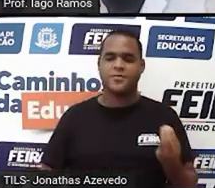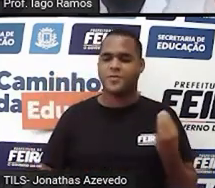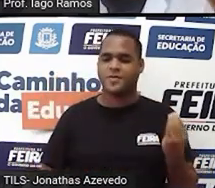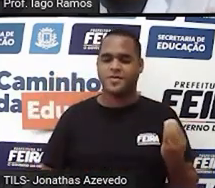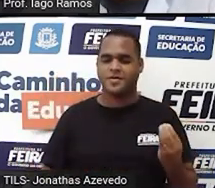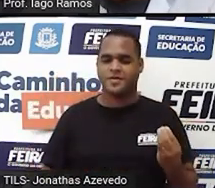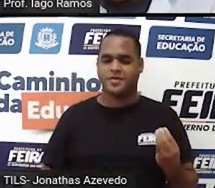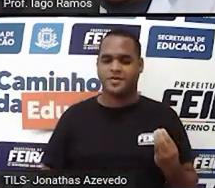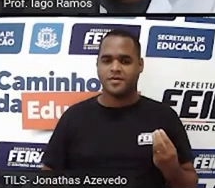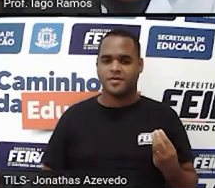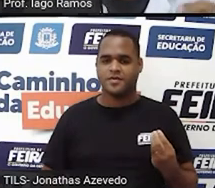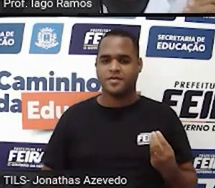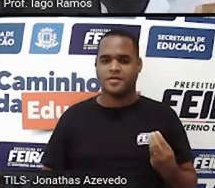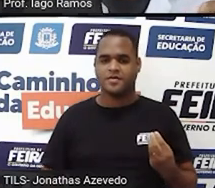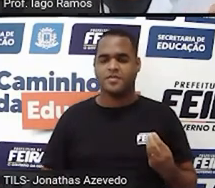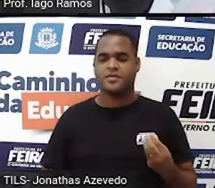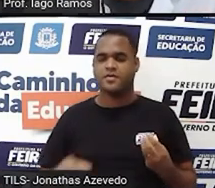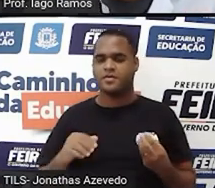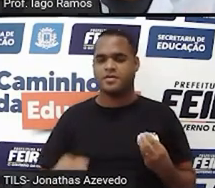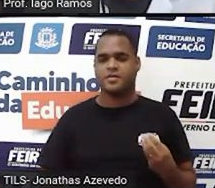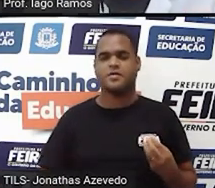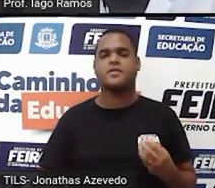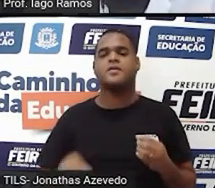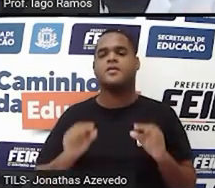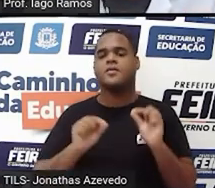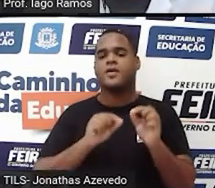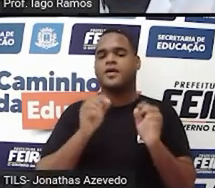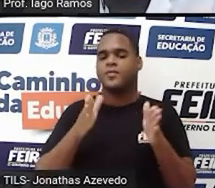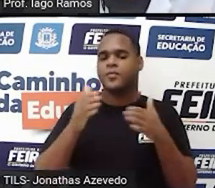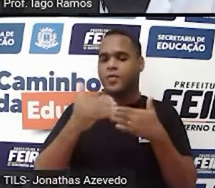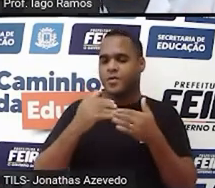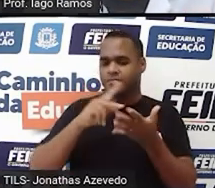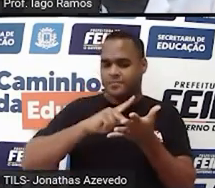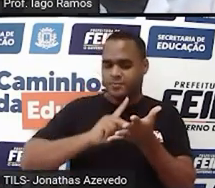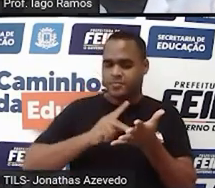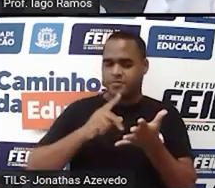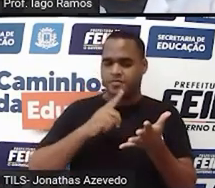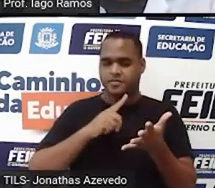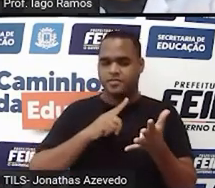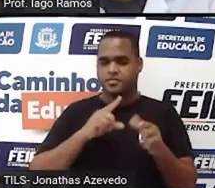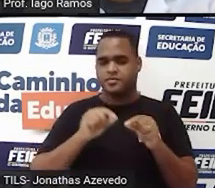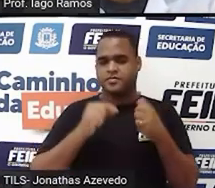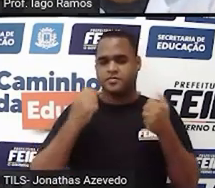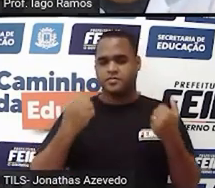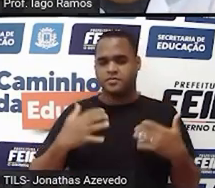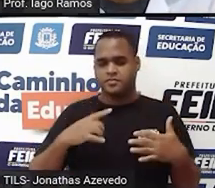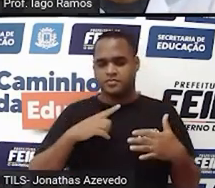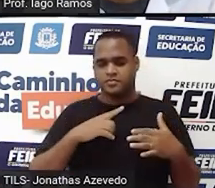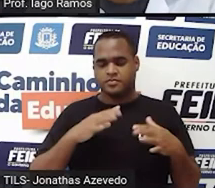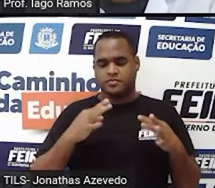metro as três porque o cubo é um sólido geométrico regular tá